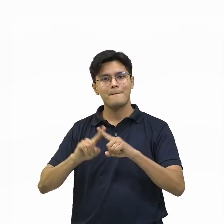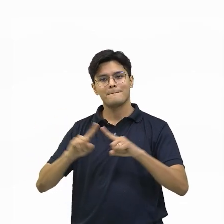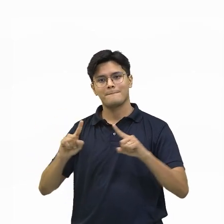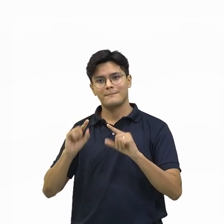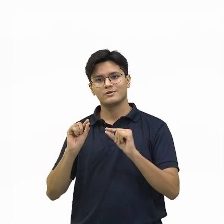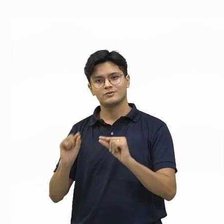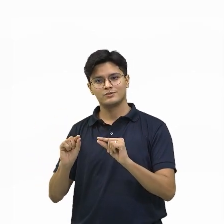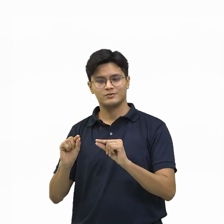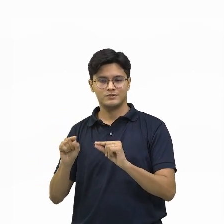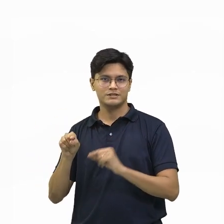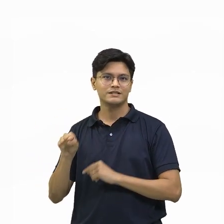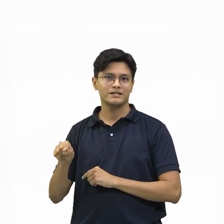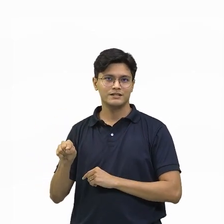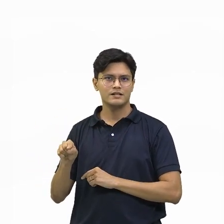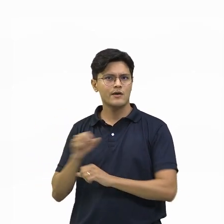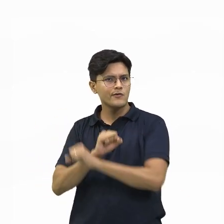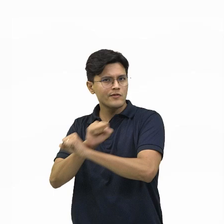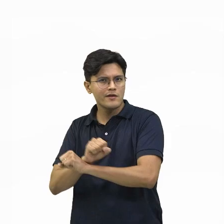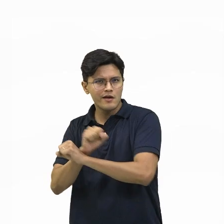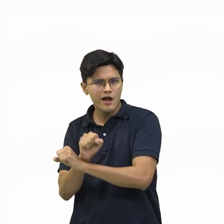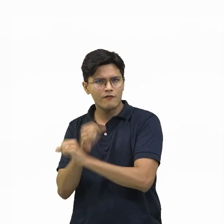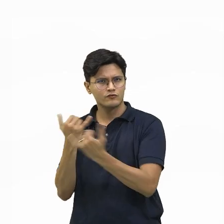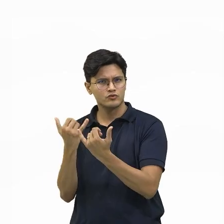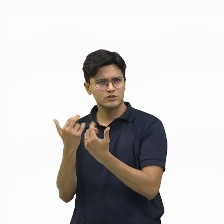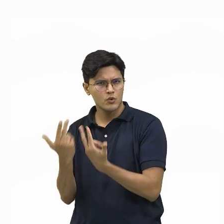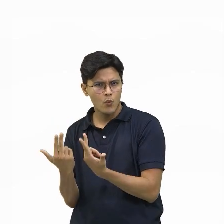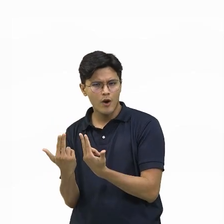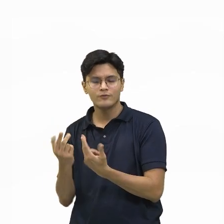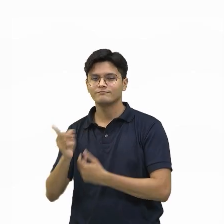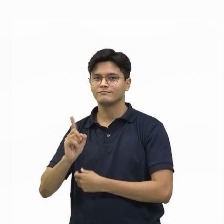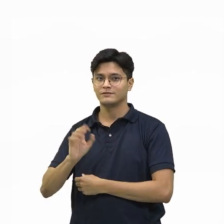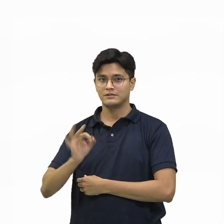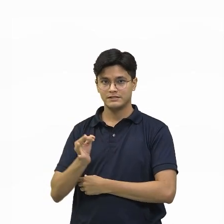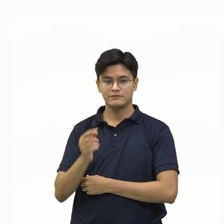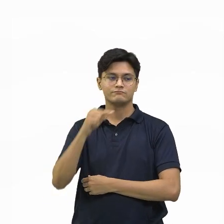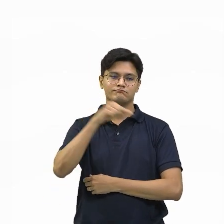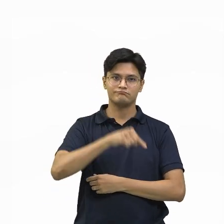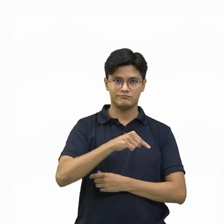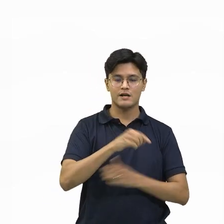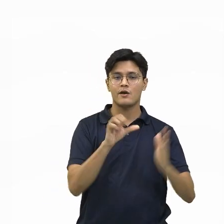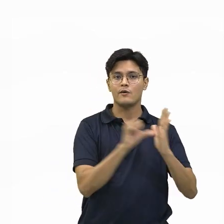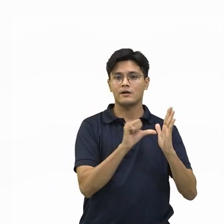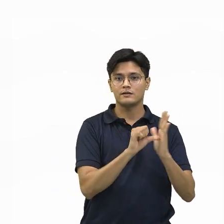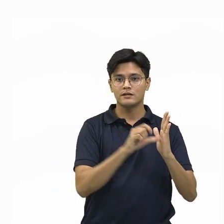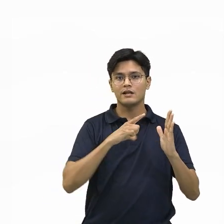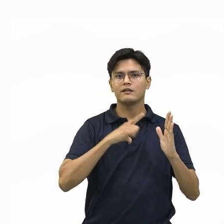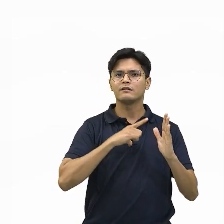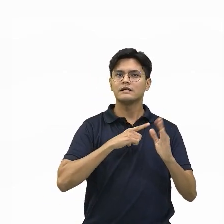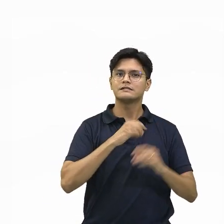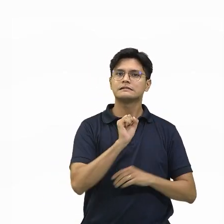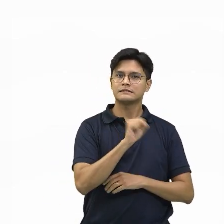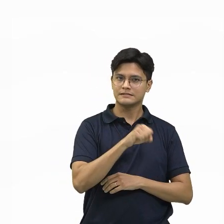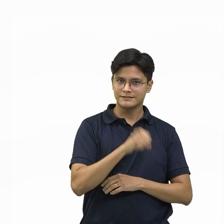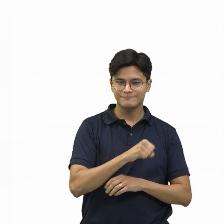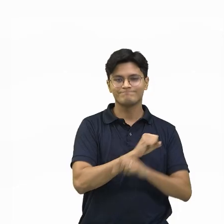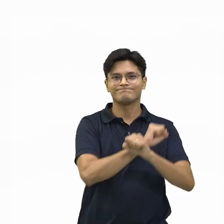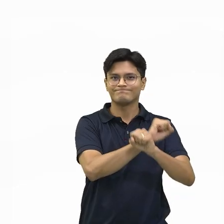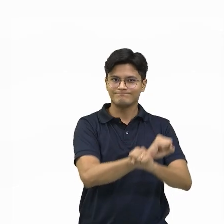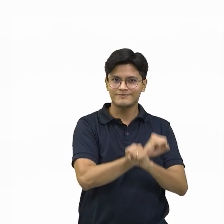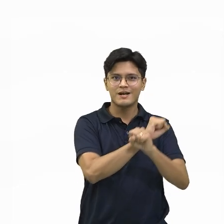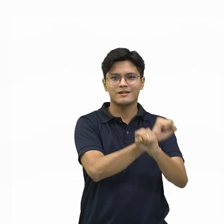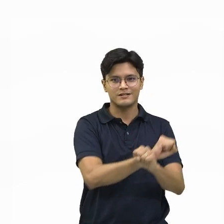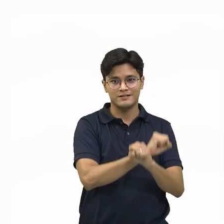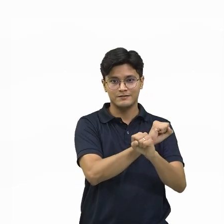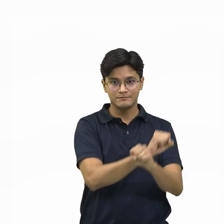eram considerados como escravizados. Em Atenas, você sim tem o trabalho escravo. No campo